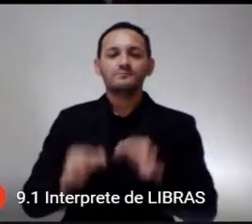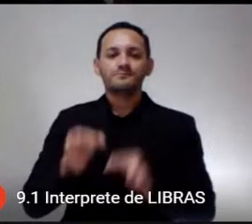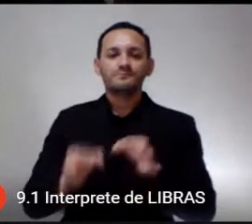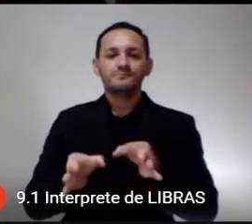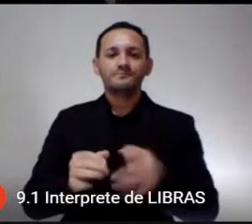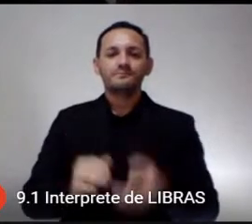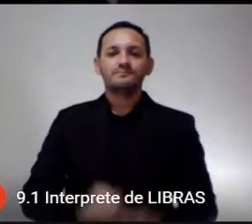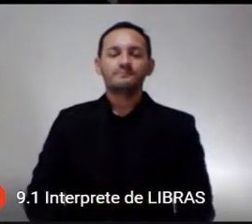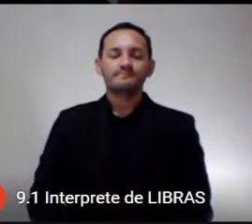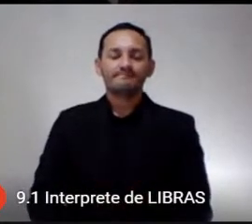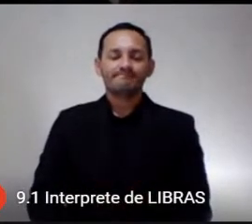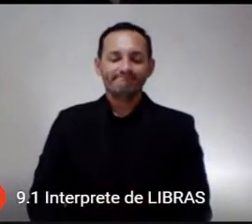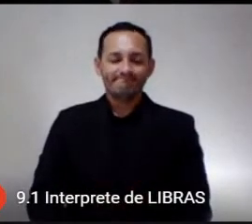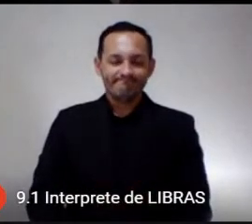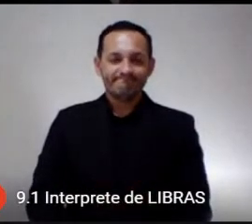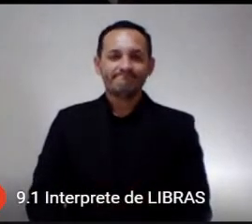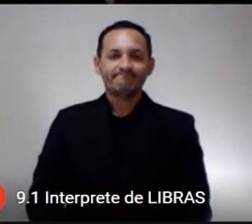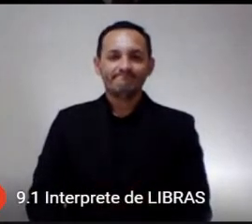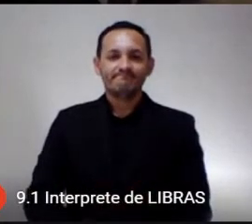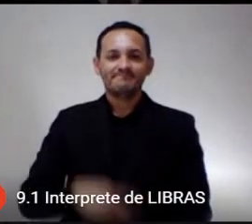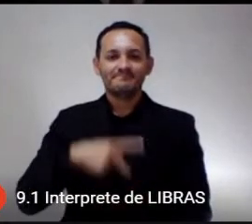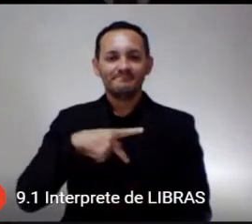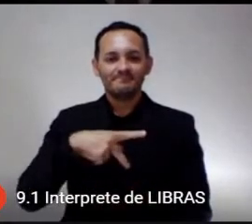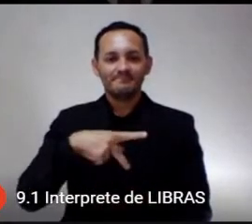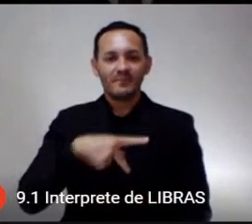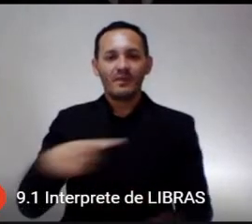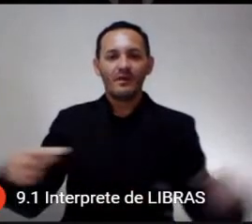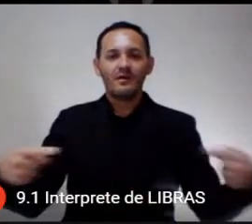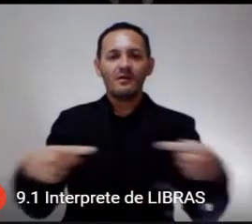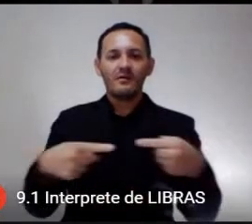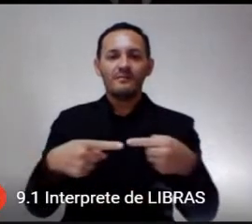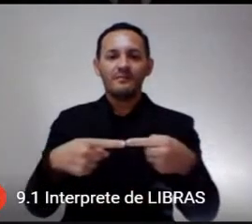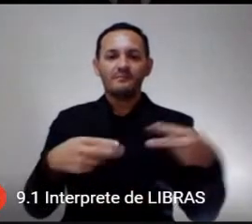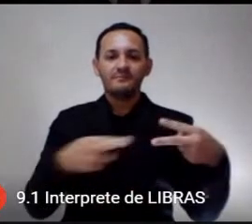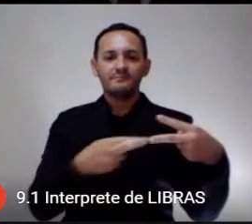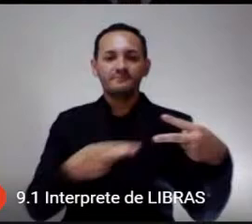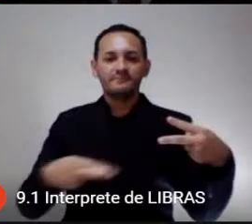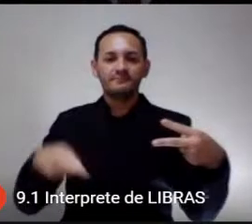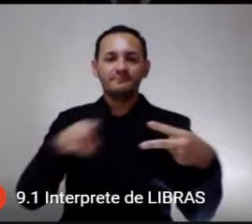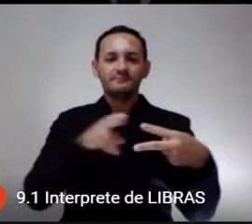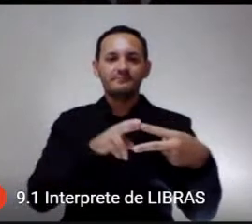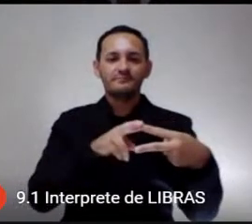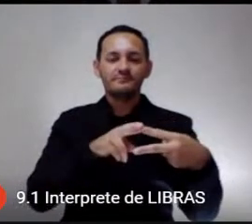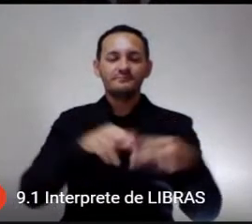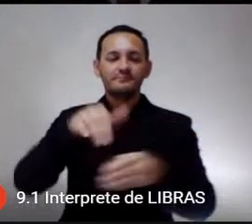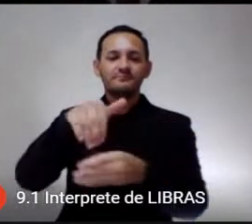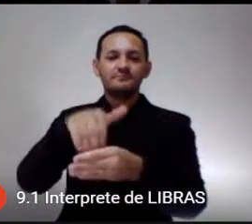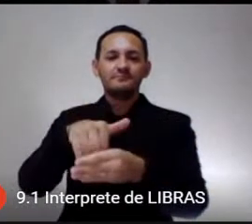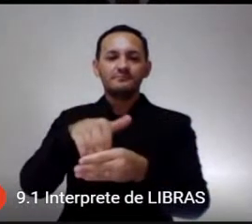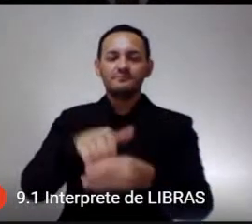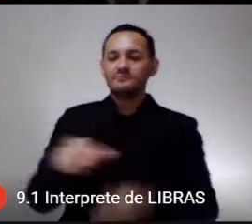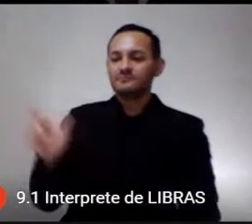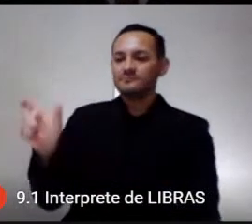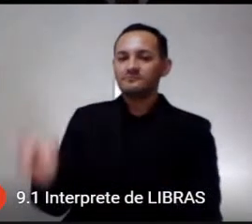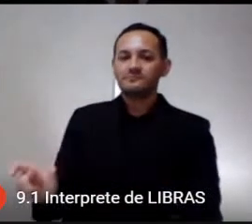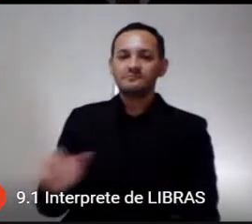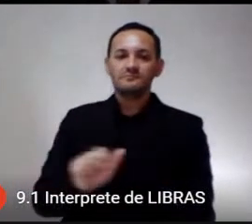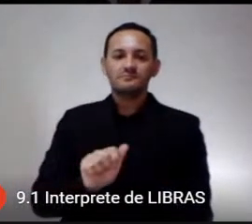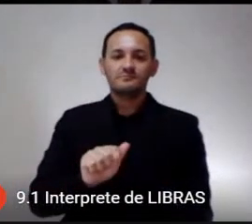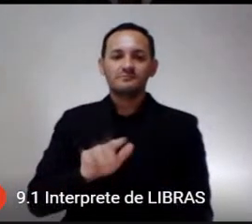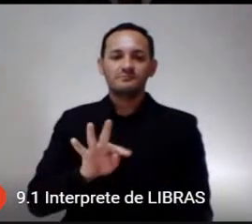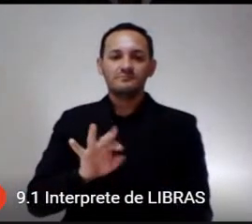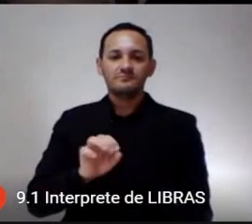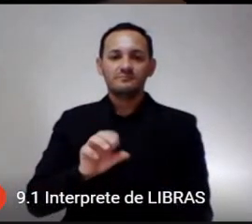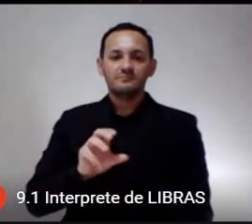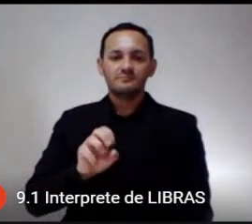Senhor presidente, cuida de recurso eleitoral, interposto por Antônio Mafra Júnior e